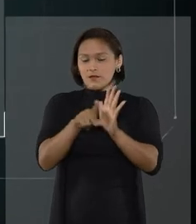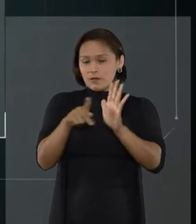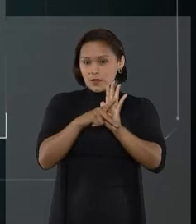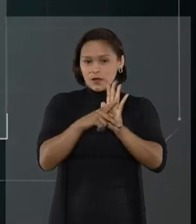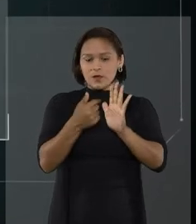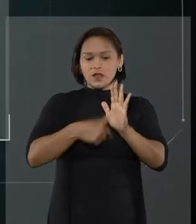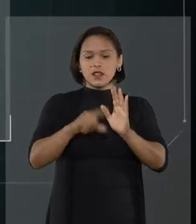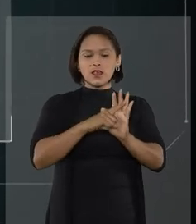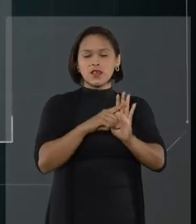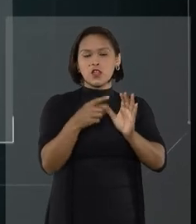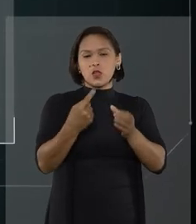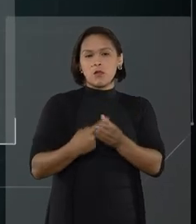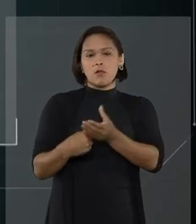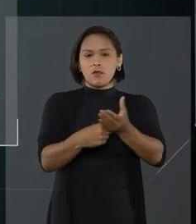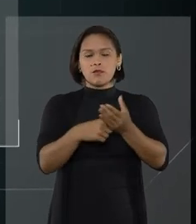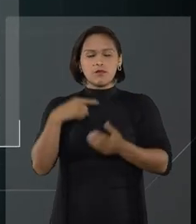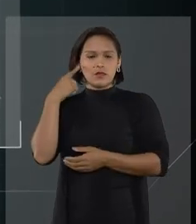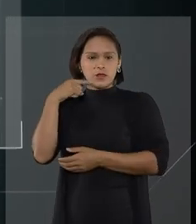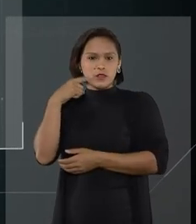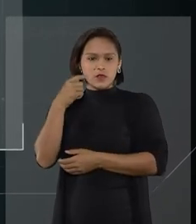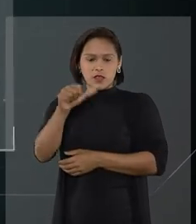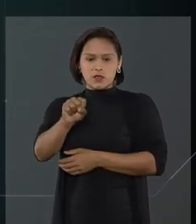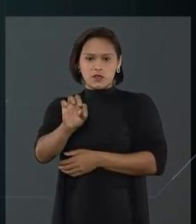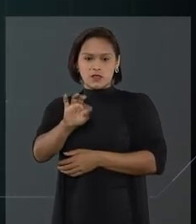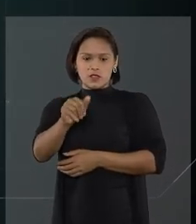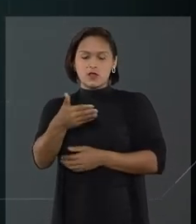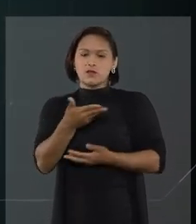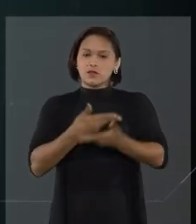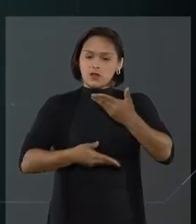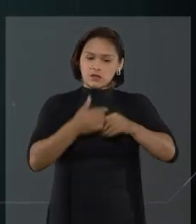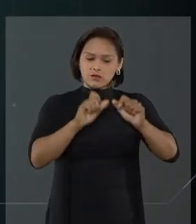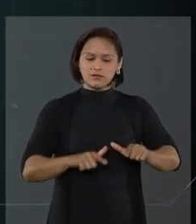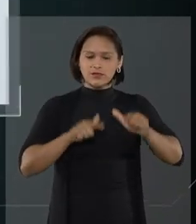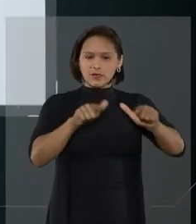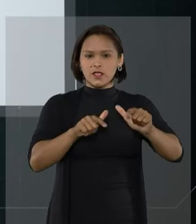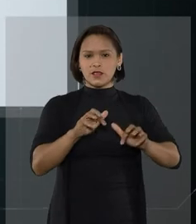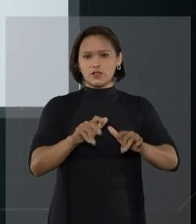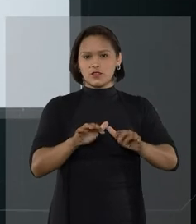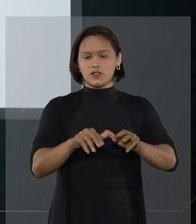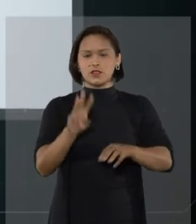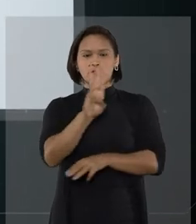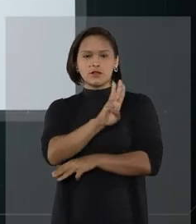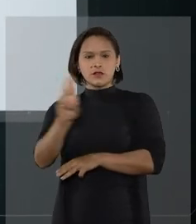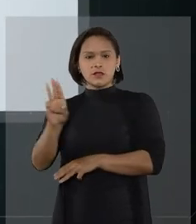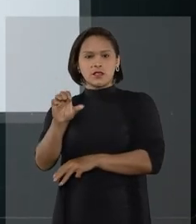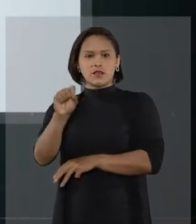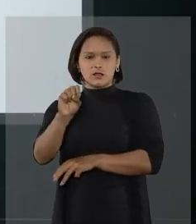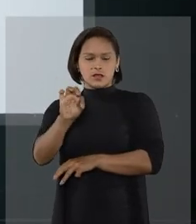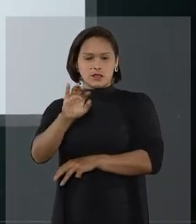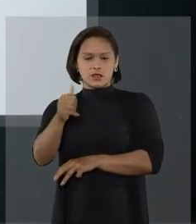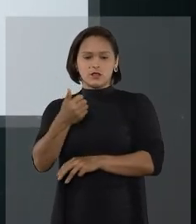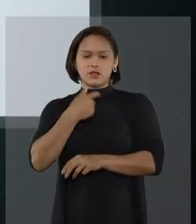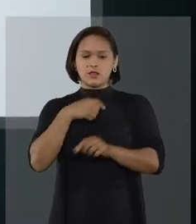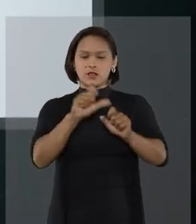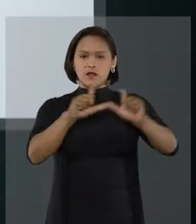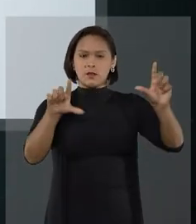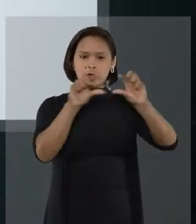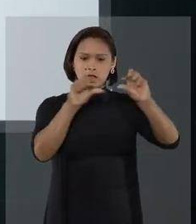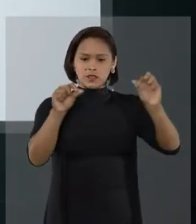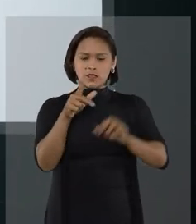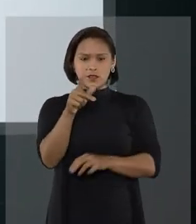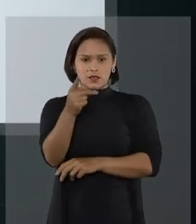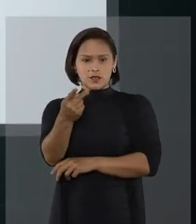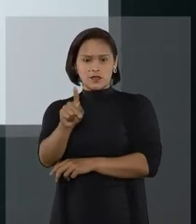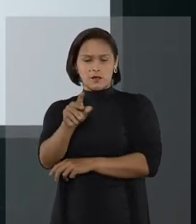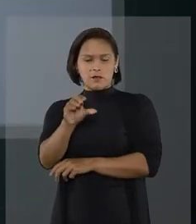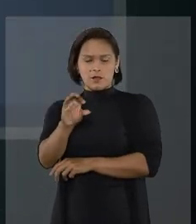ser feita presencialmente no espaço do advogado do STJ, ou através do certificado digital no site do STJ,